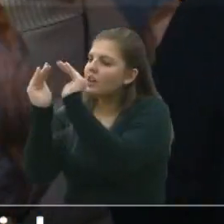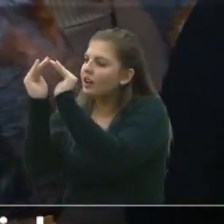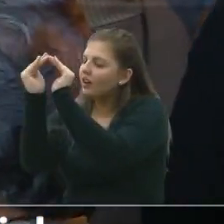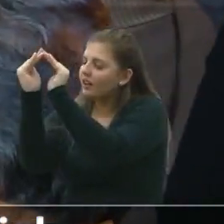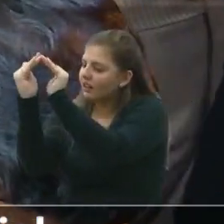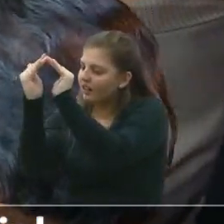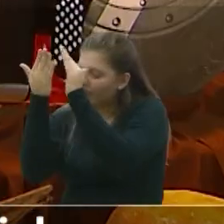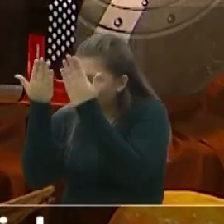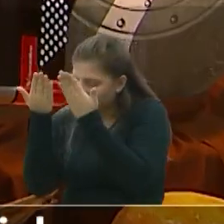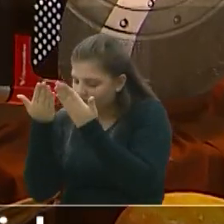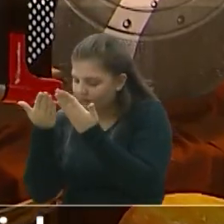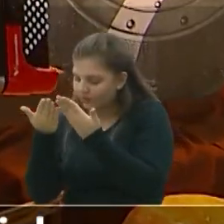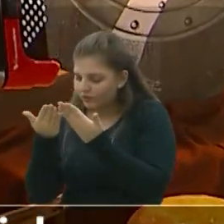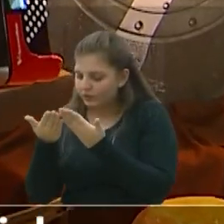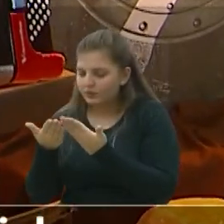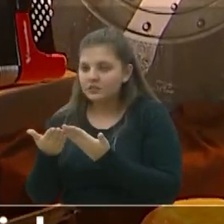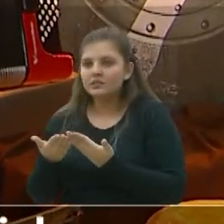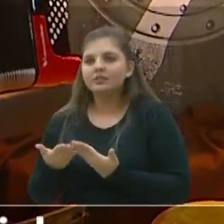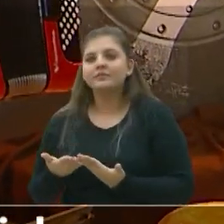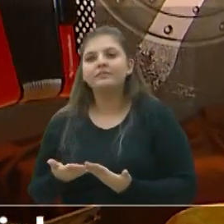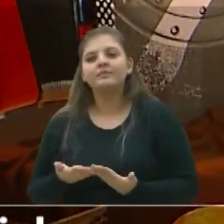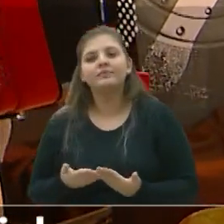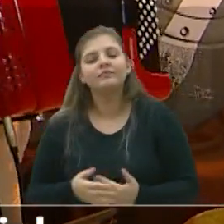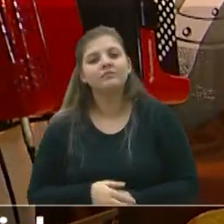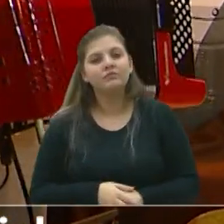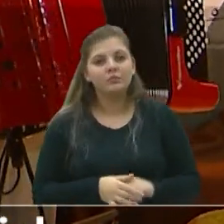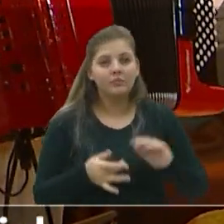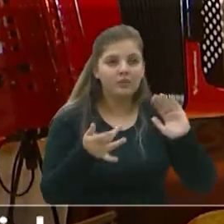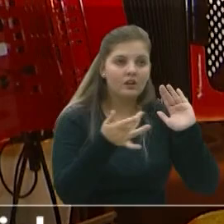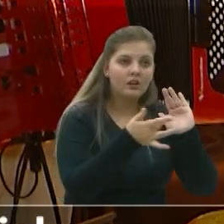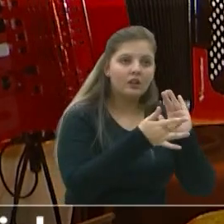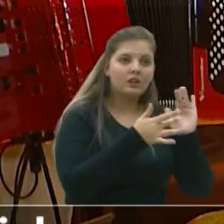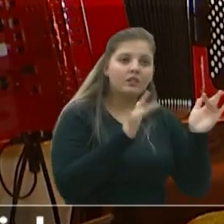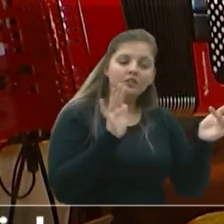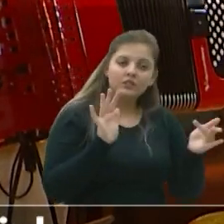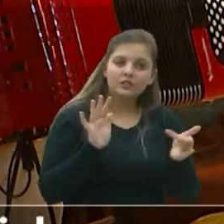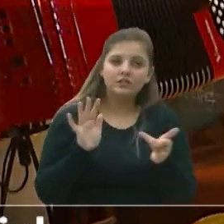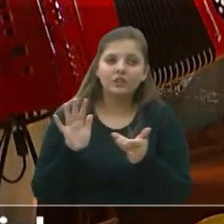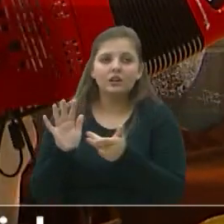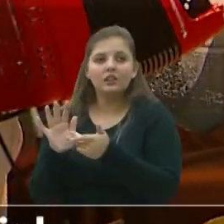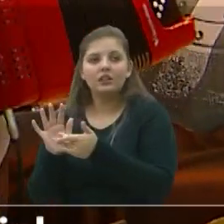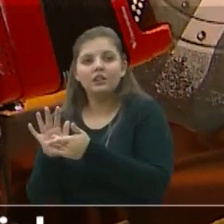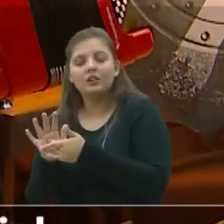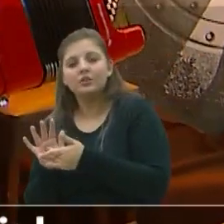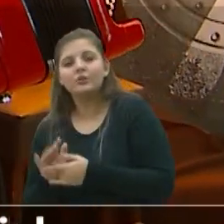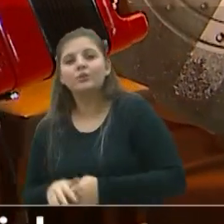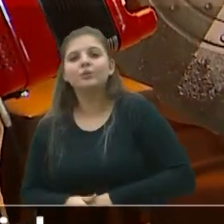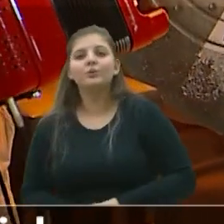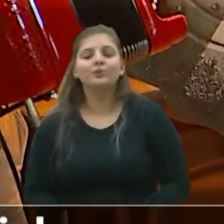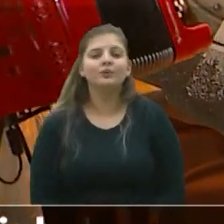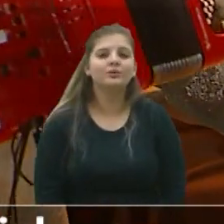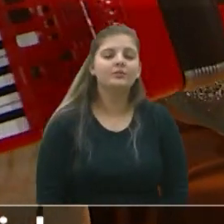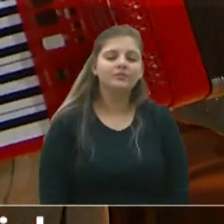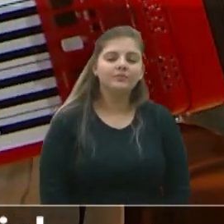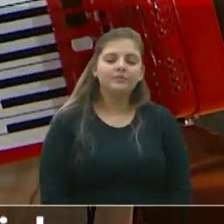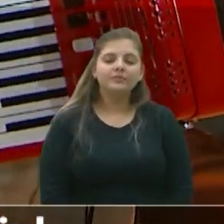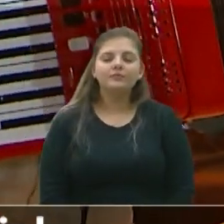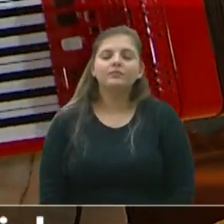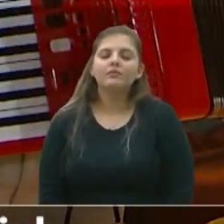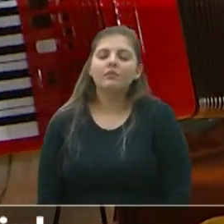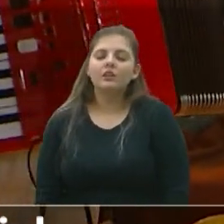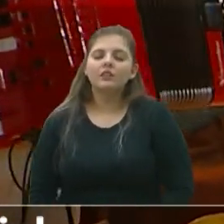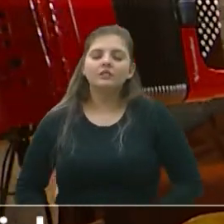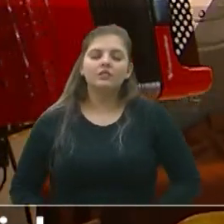deixamos ela pra você. Aquela pessoa que você reza muito por ela, luta muito por